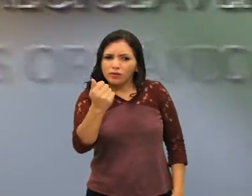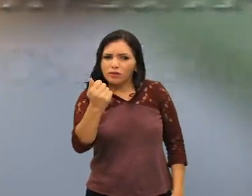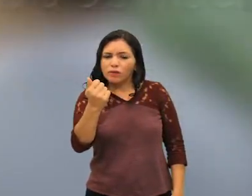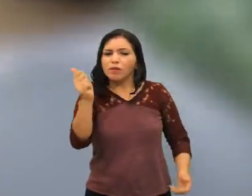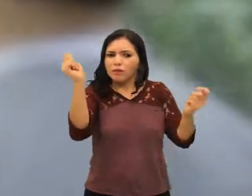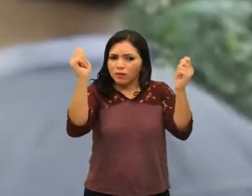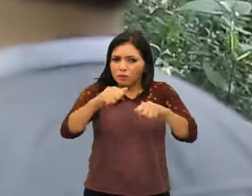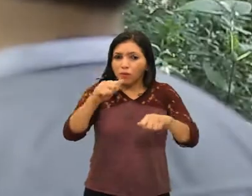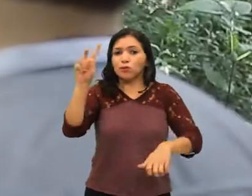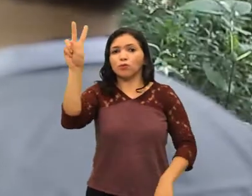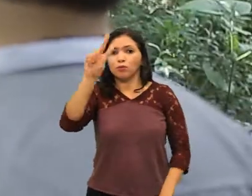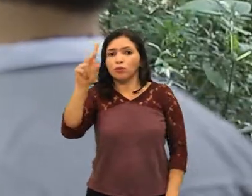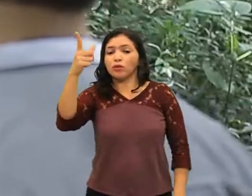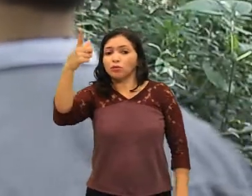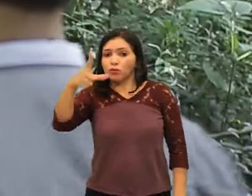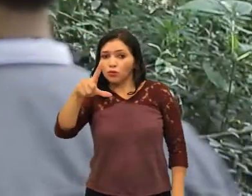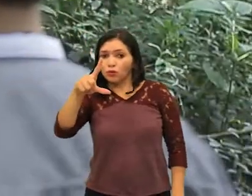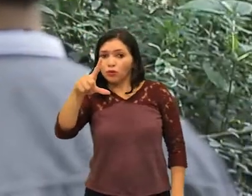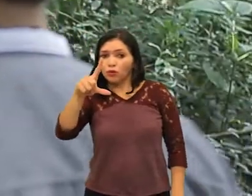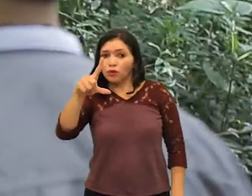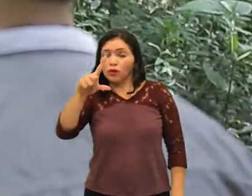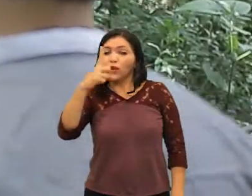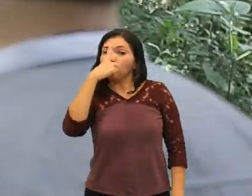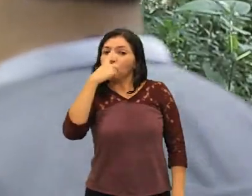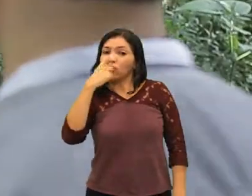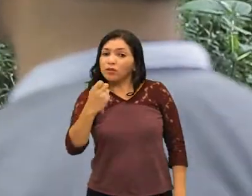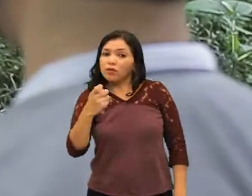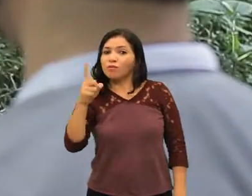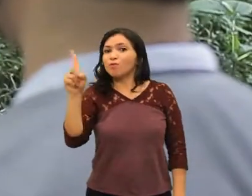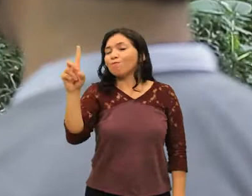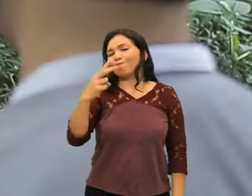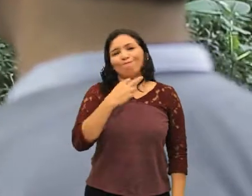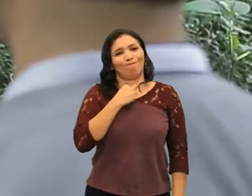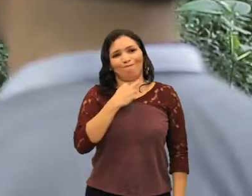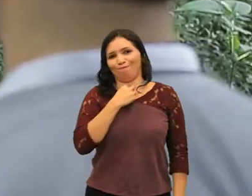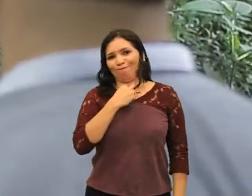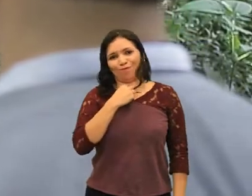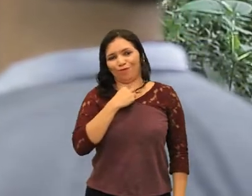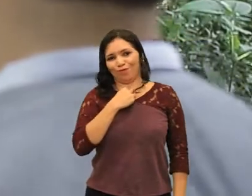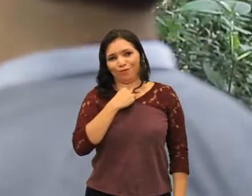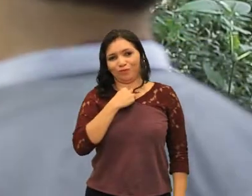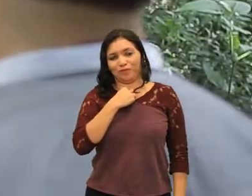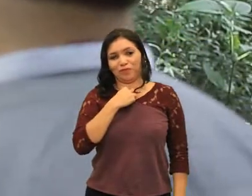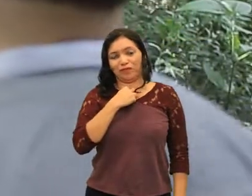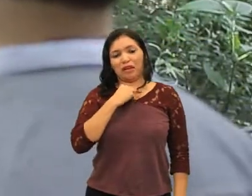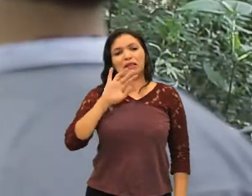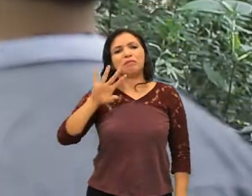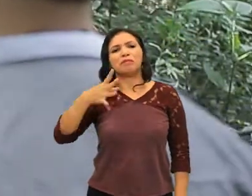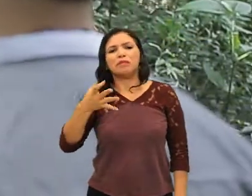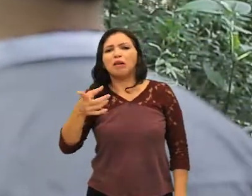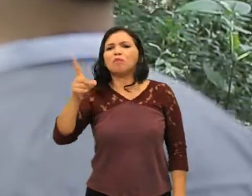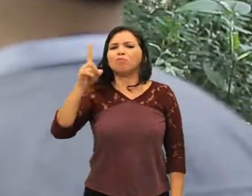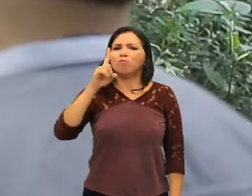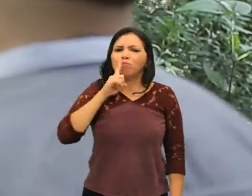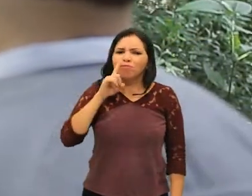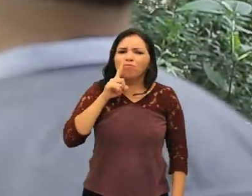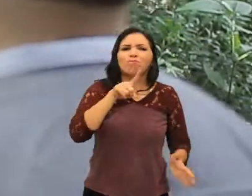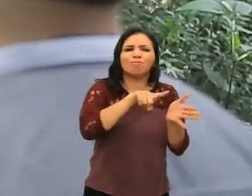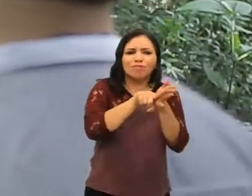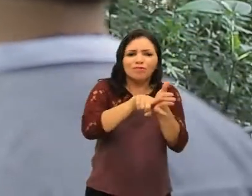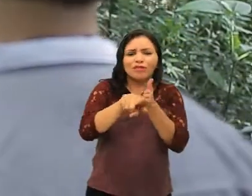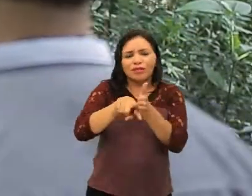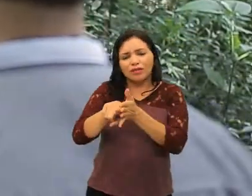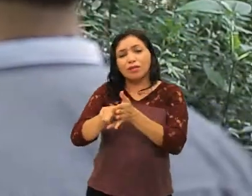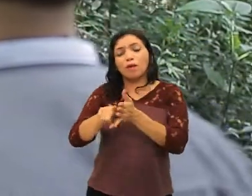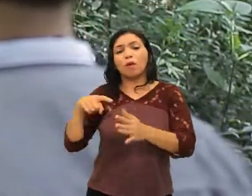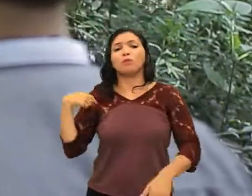orgânicos? Então, como que está essa atitude que todos nós podemos fazer no nosso dia a dia, né? Nós sabemos que os resíduos,